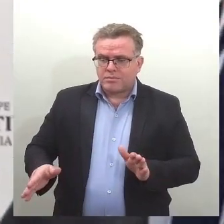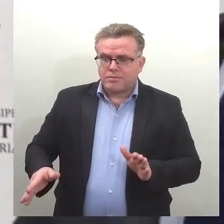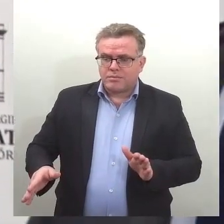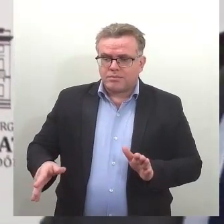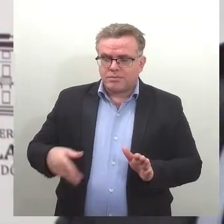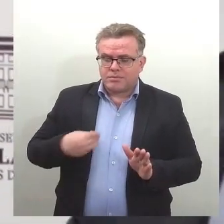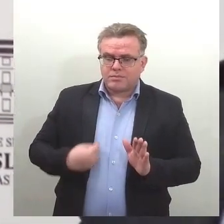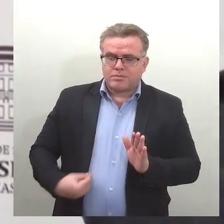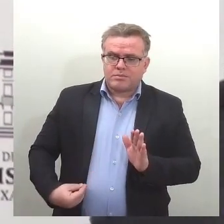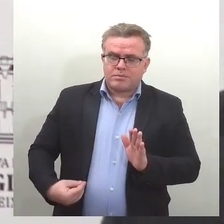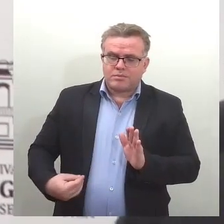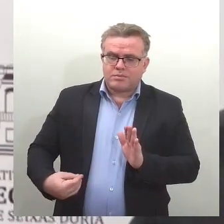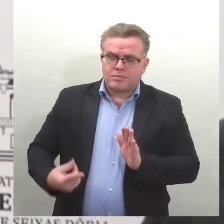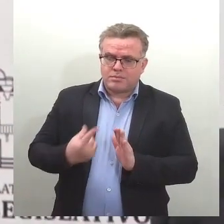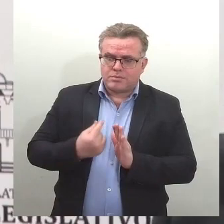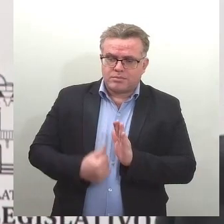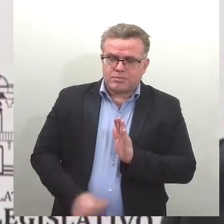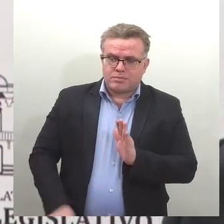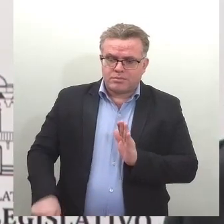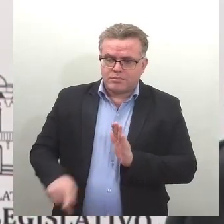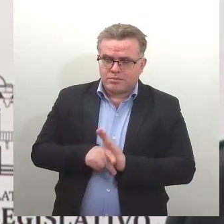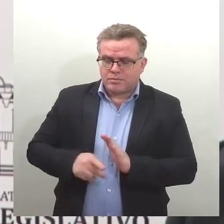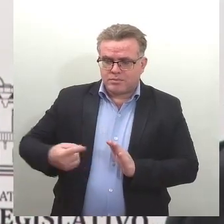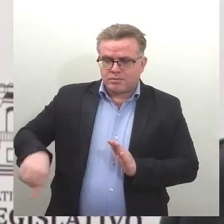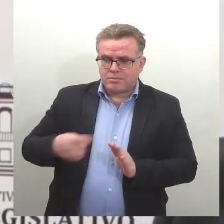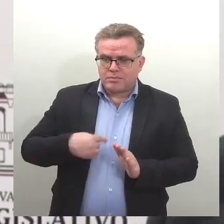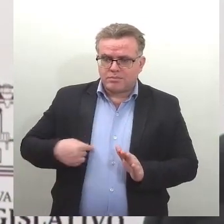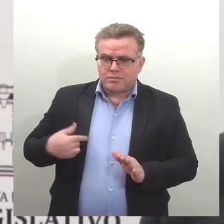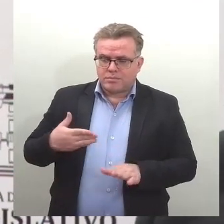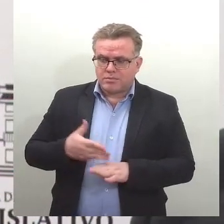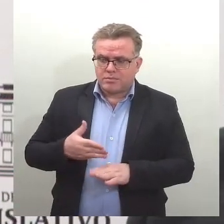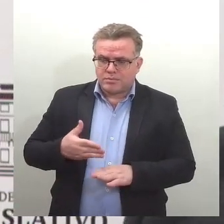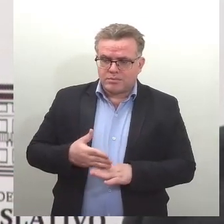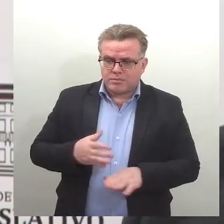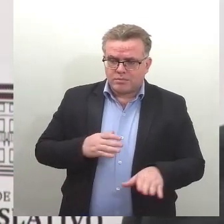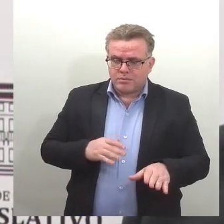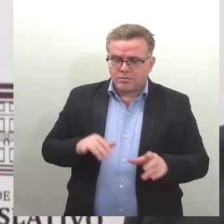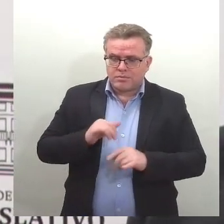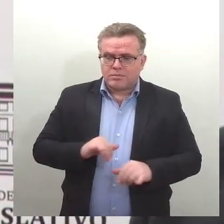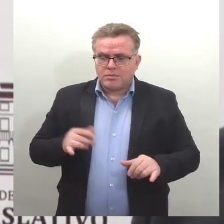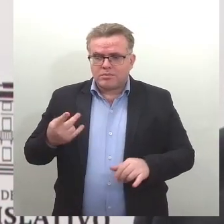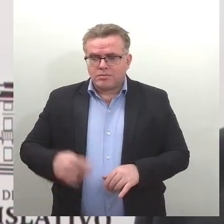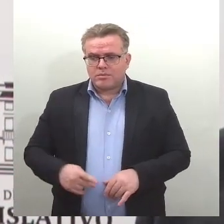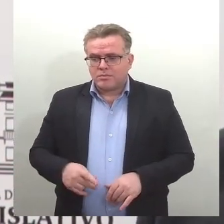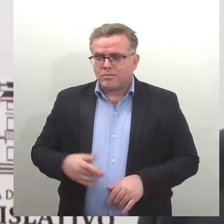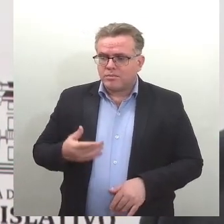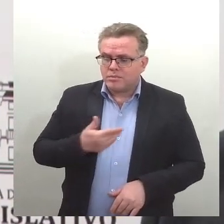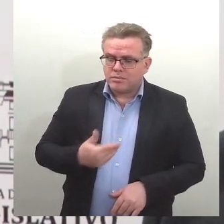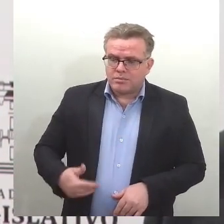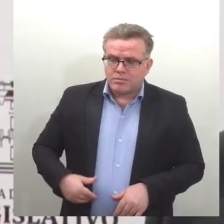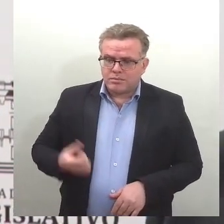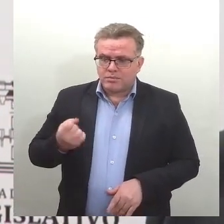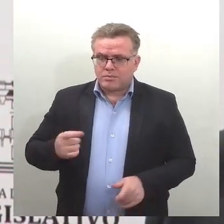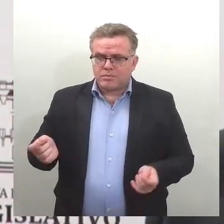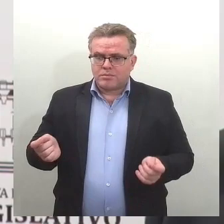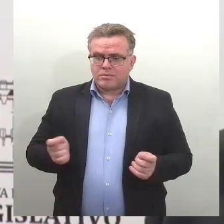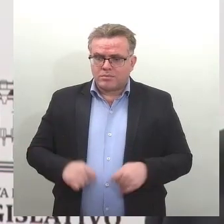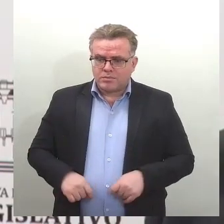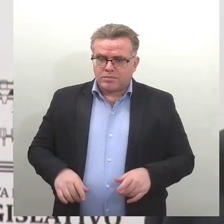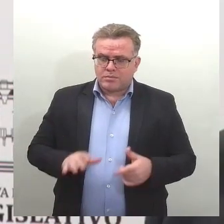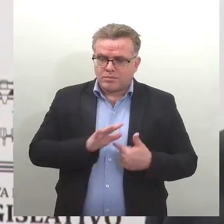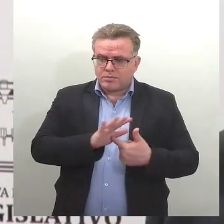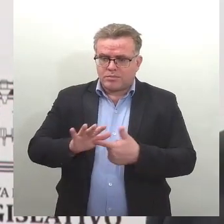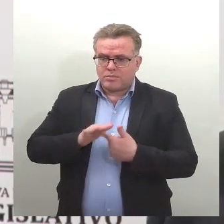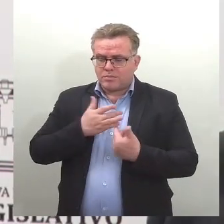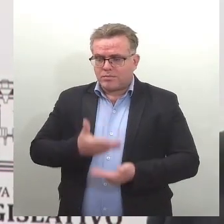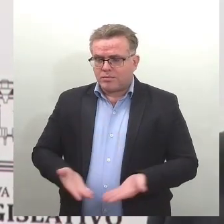sobre comunicação pública do estado de Sergipe. E a gente faz essas plenárias justamente para que os comunicadores do estado